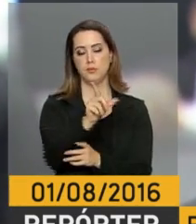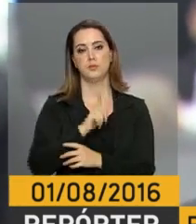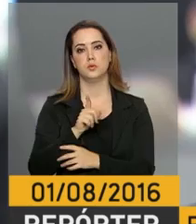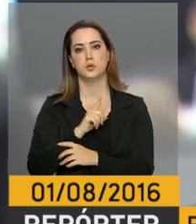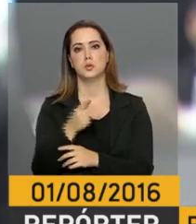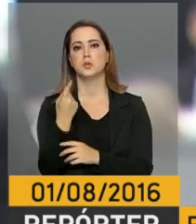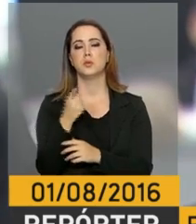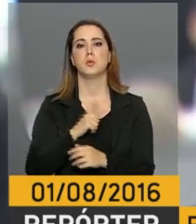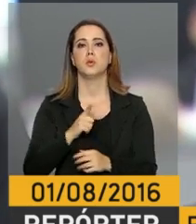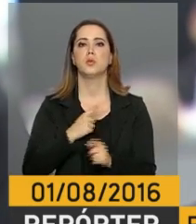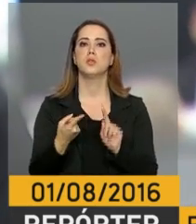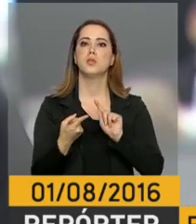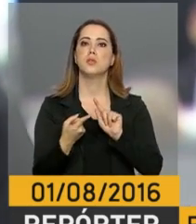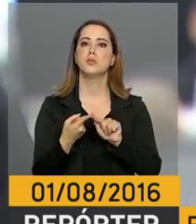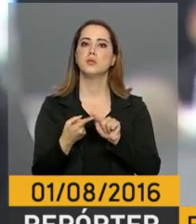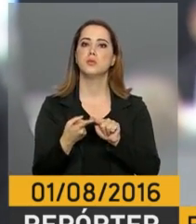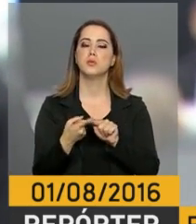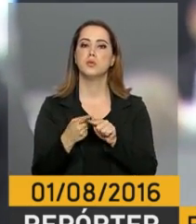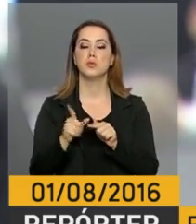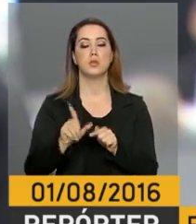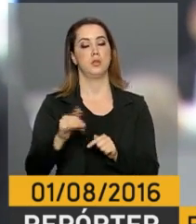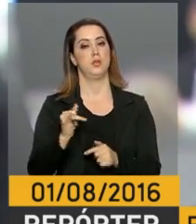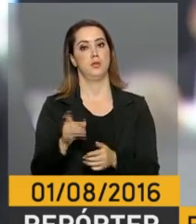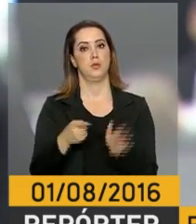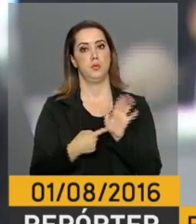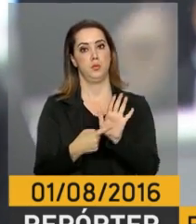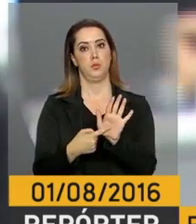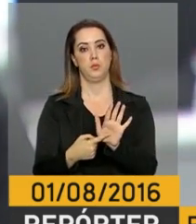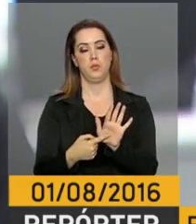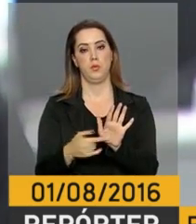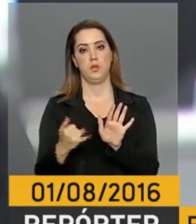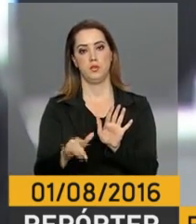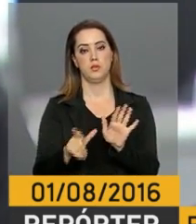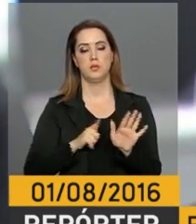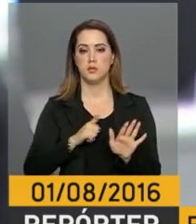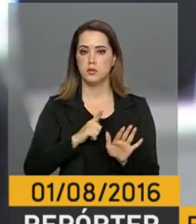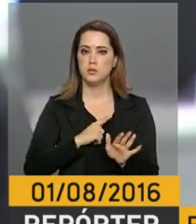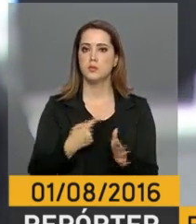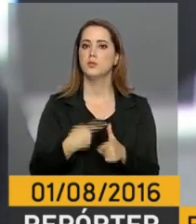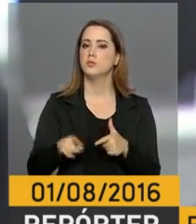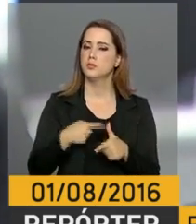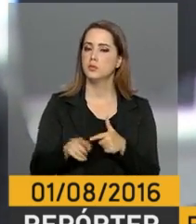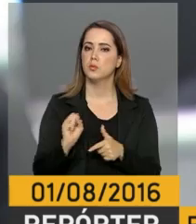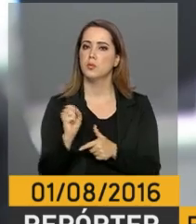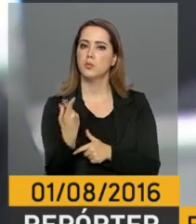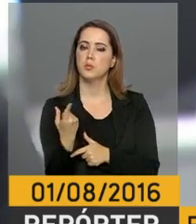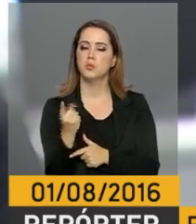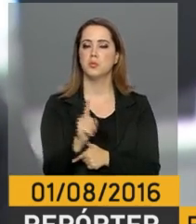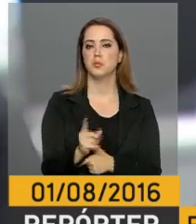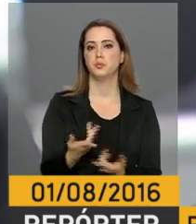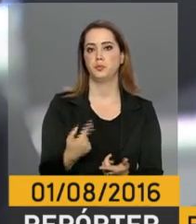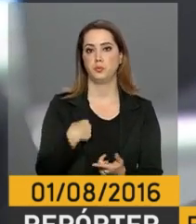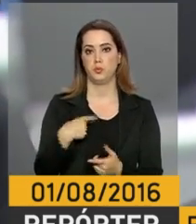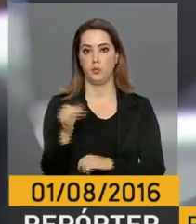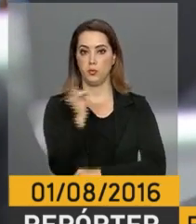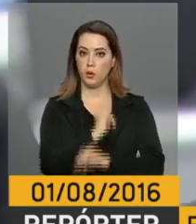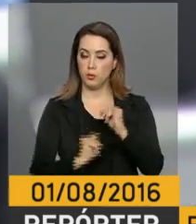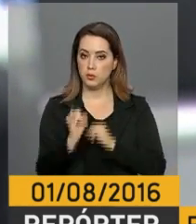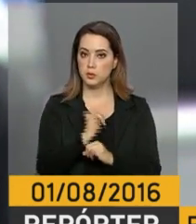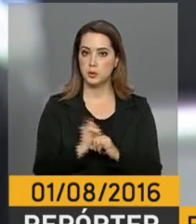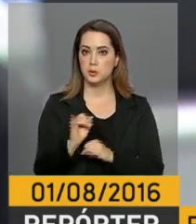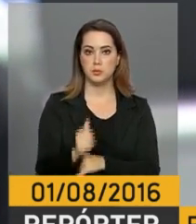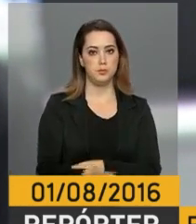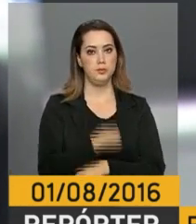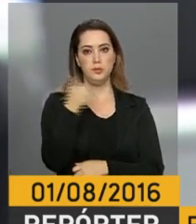digital aparece se há ou não algum problema. Aqui também está conectado a isso. Um banco de dados maior,